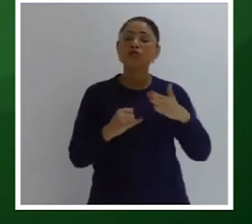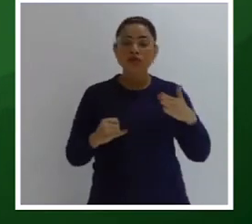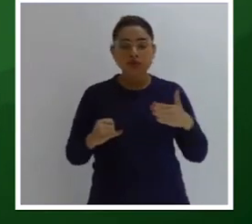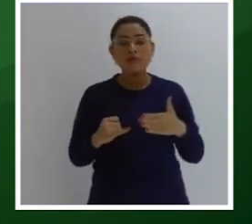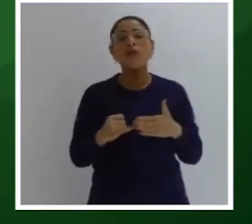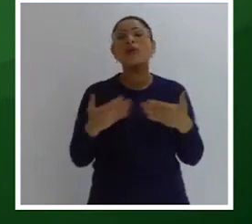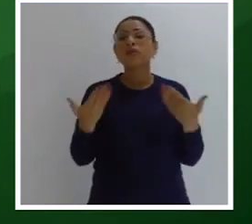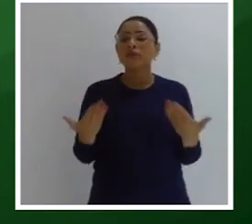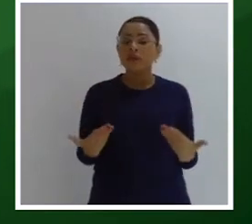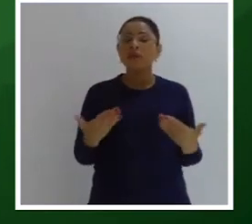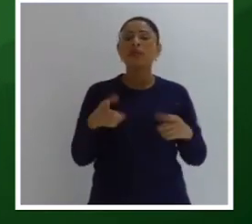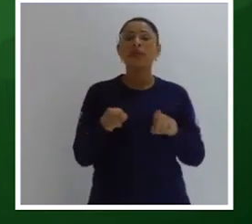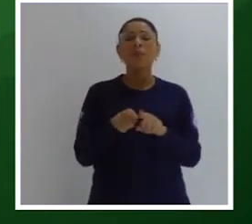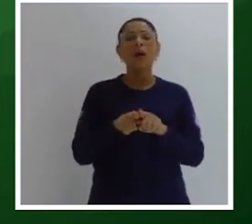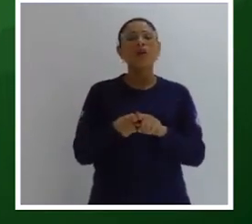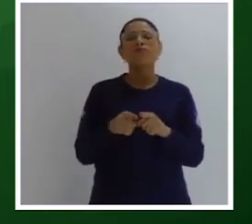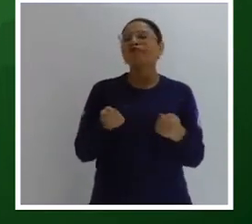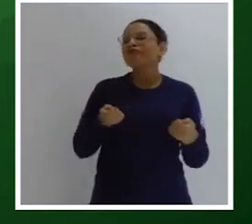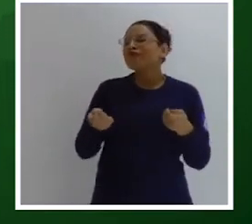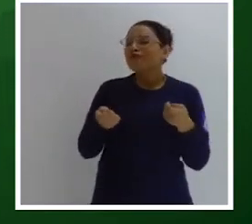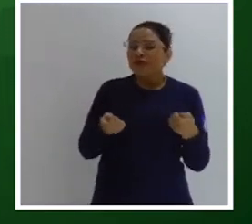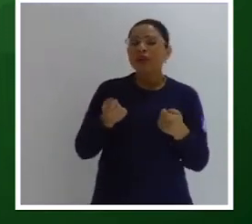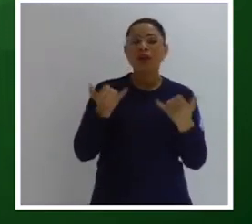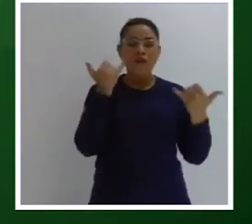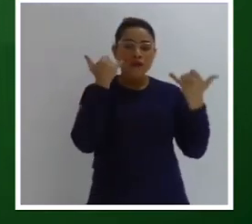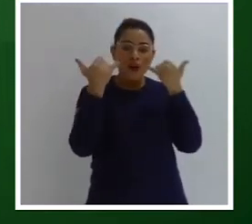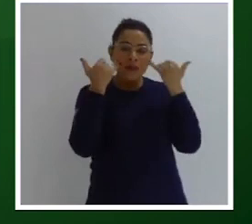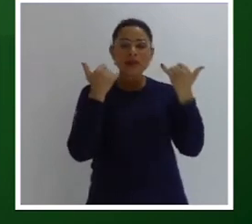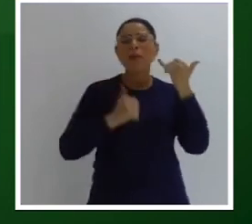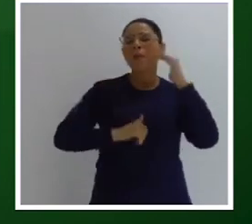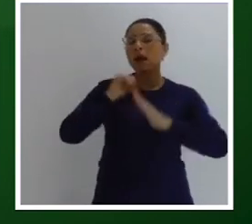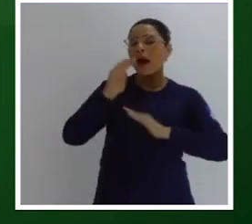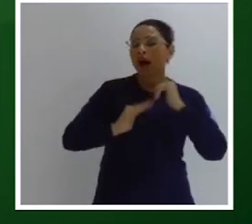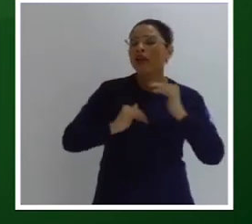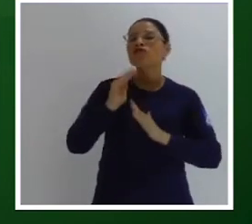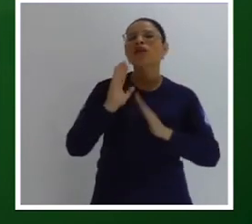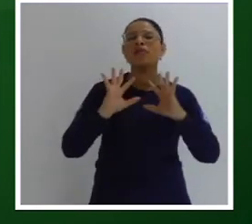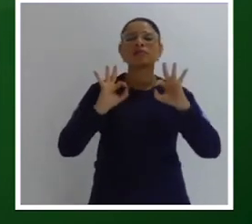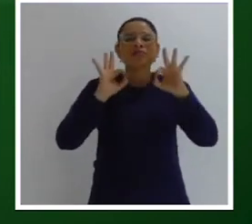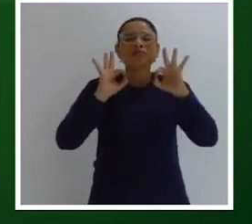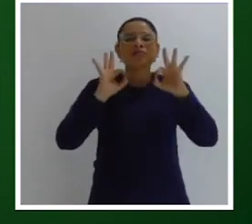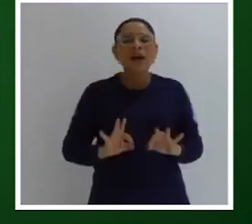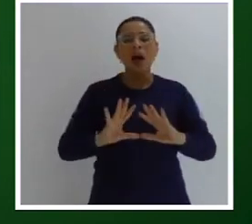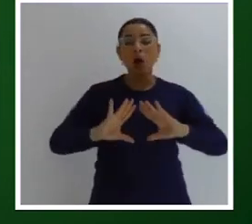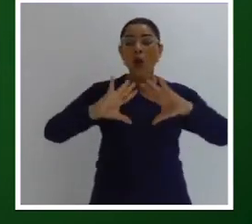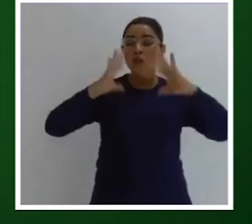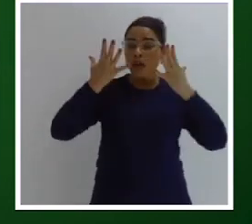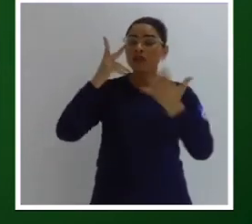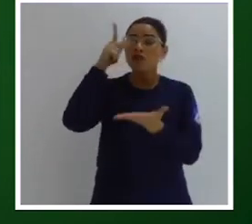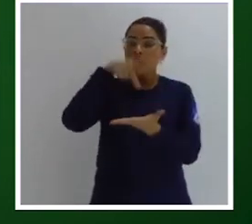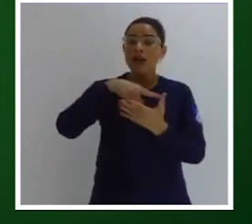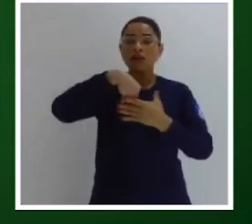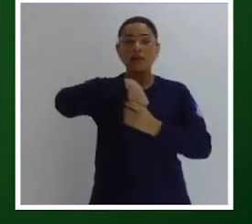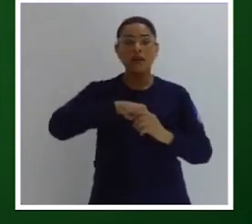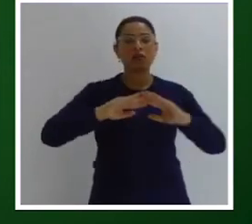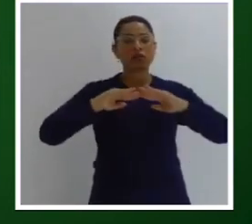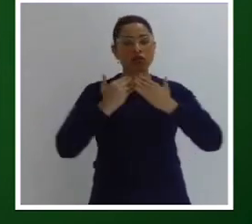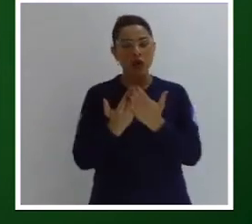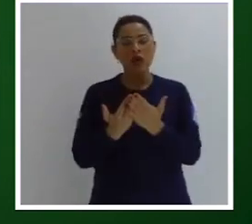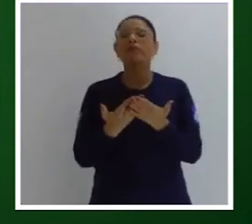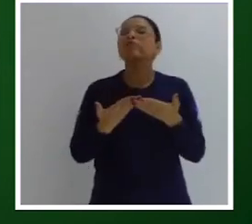não dominam as informações práticas e concretas daquilo que acontece na escola porque